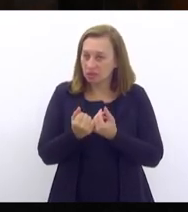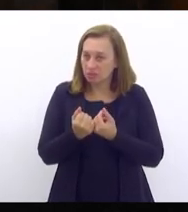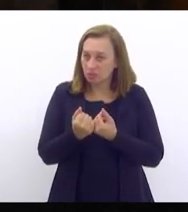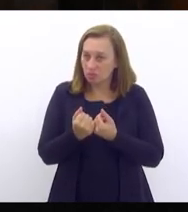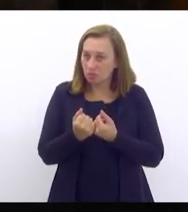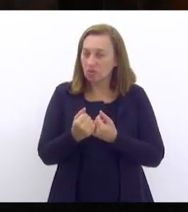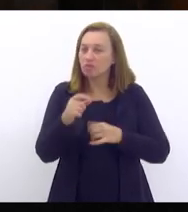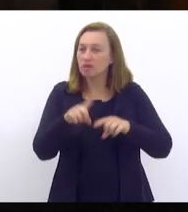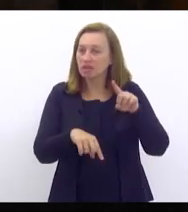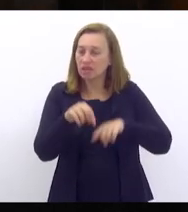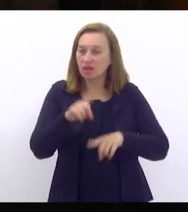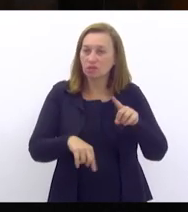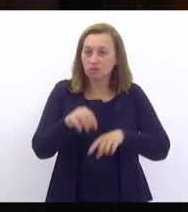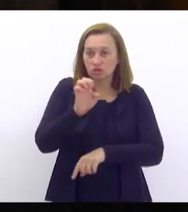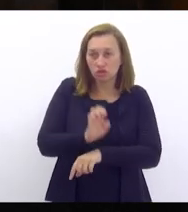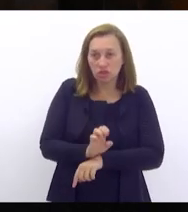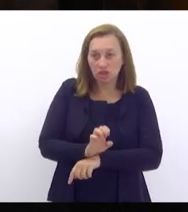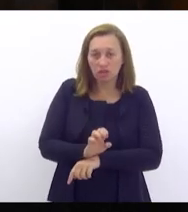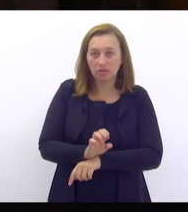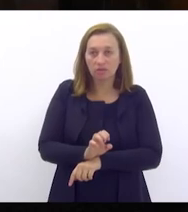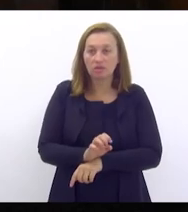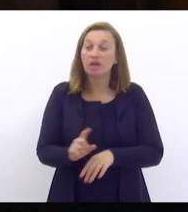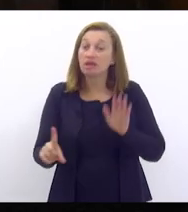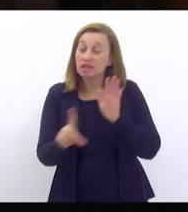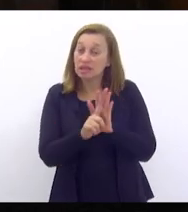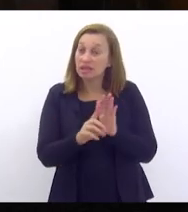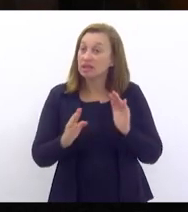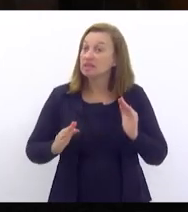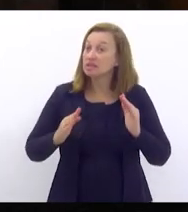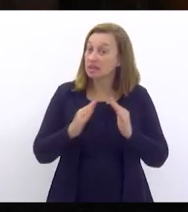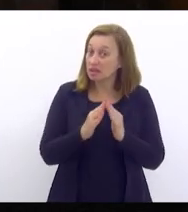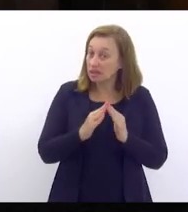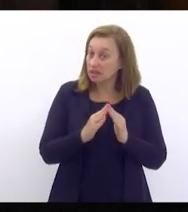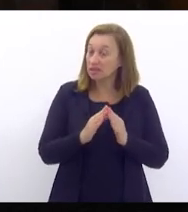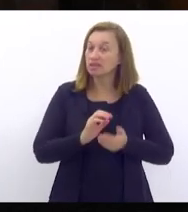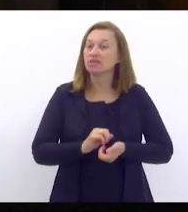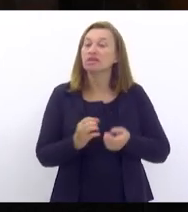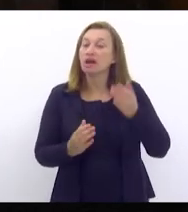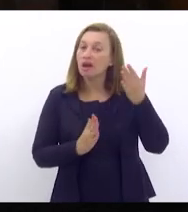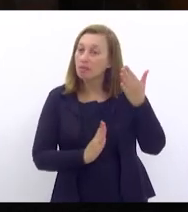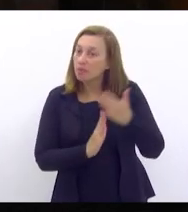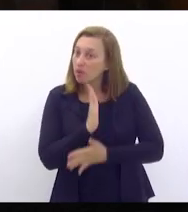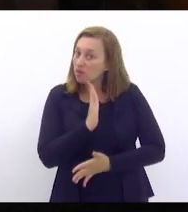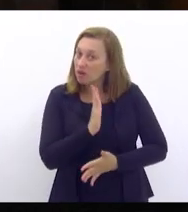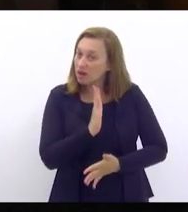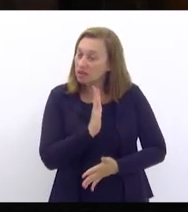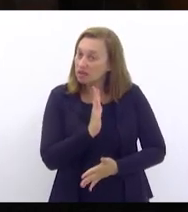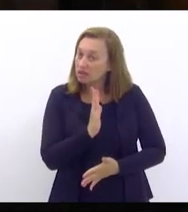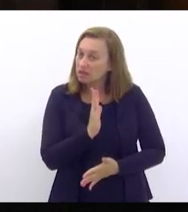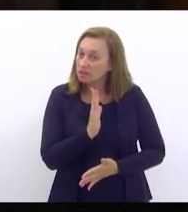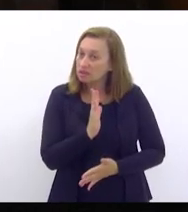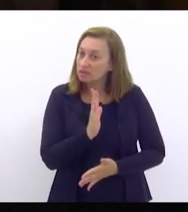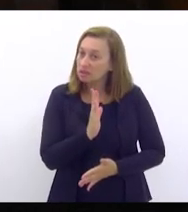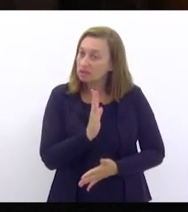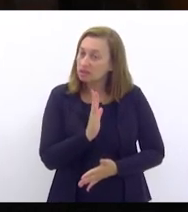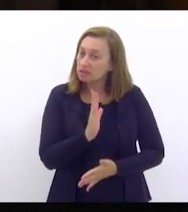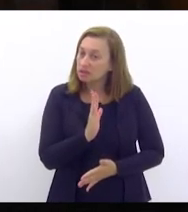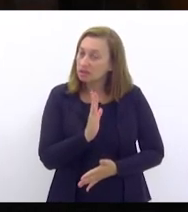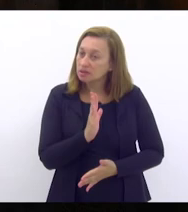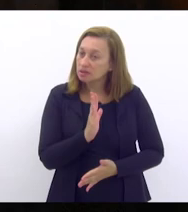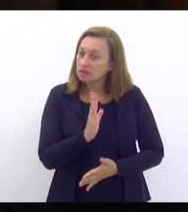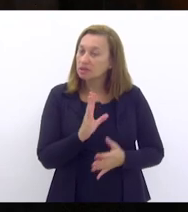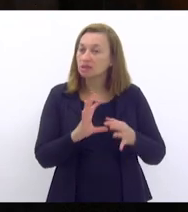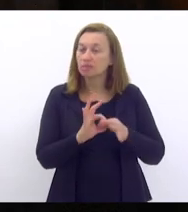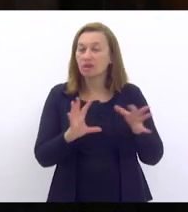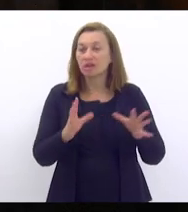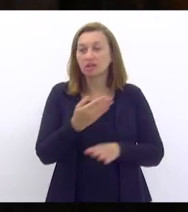patrimônio imaterial do Estado. Uma lei dessa casa, que foi gestada, aprovada e sancionada